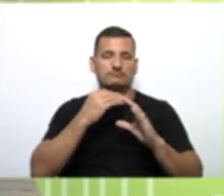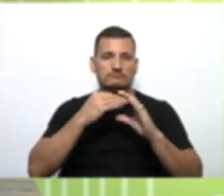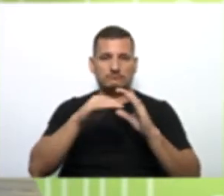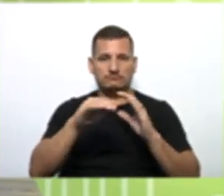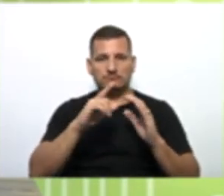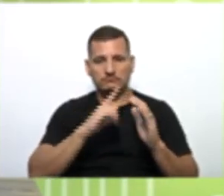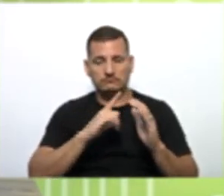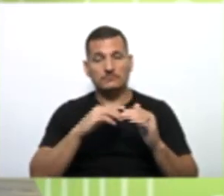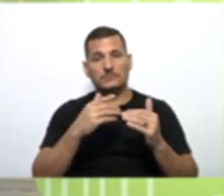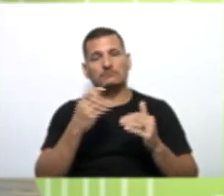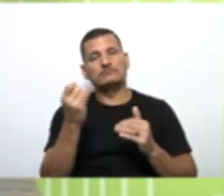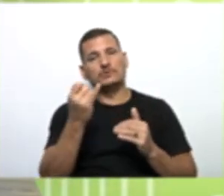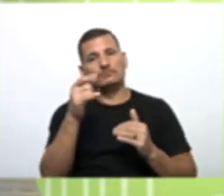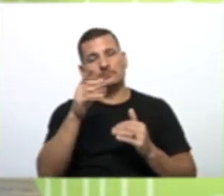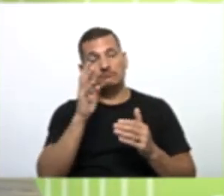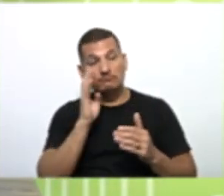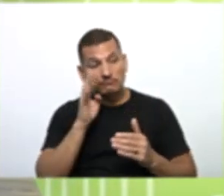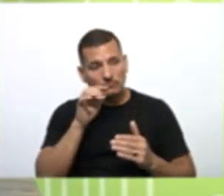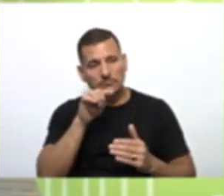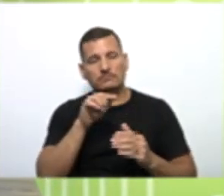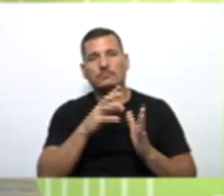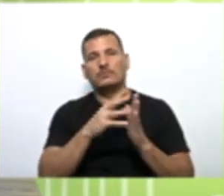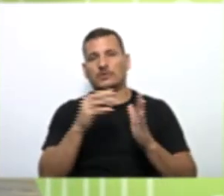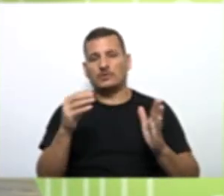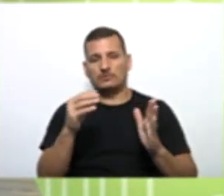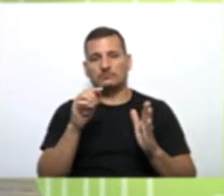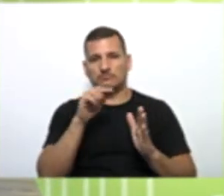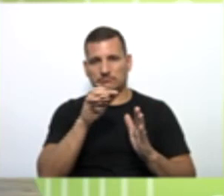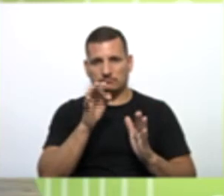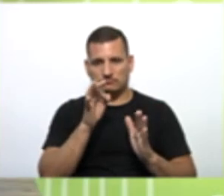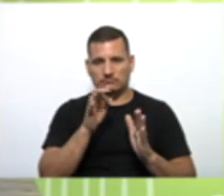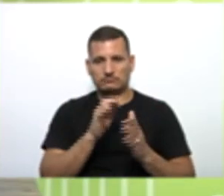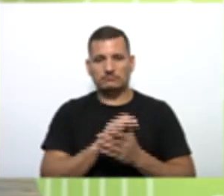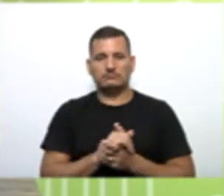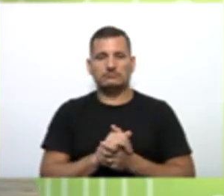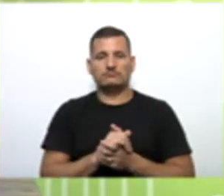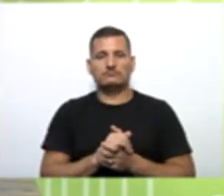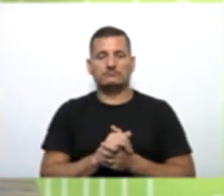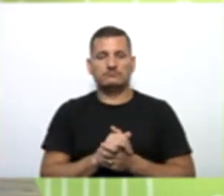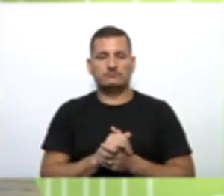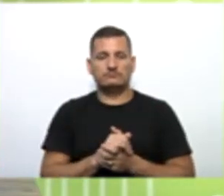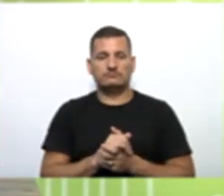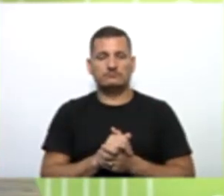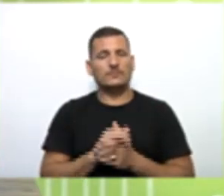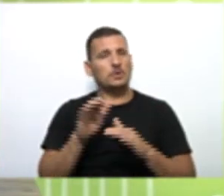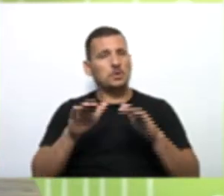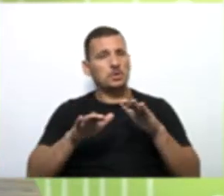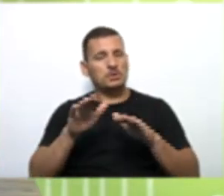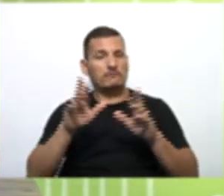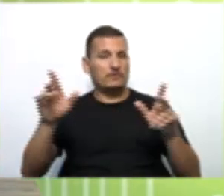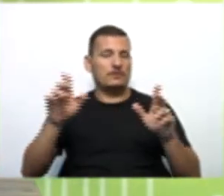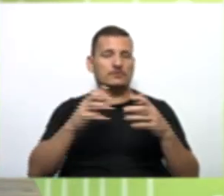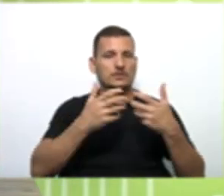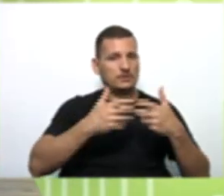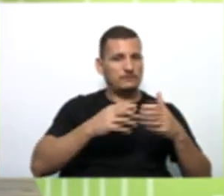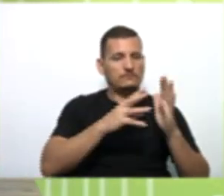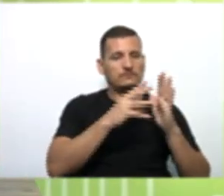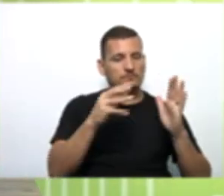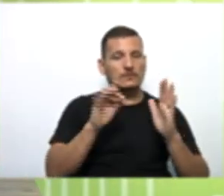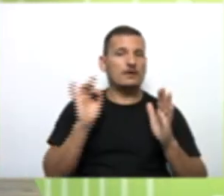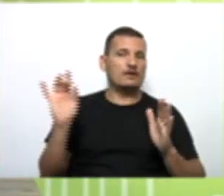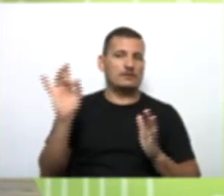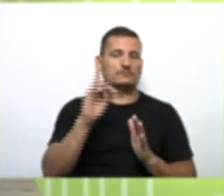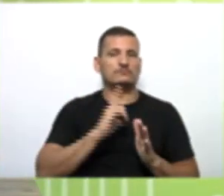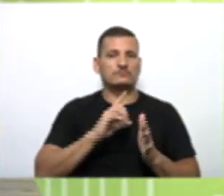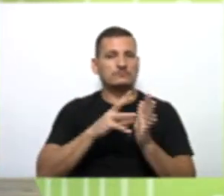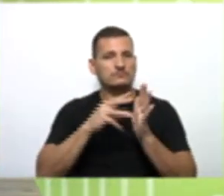Então, é importante você se atentar a esse modelo. Não vai ser exatamente esse modelo que o IFRO está disponibilizando. Cada instituição vai